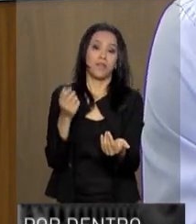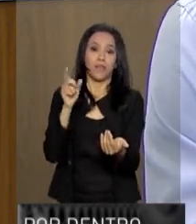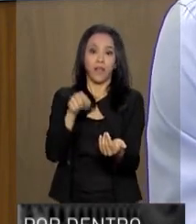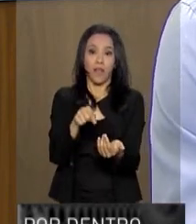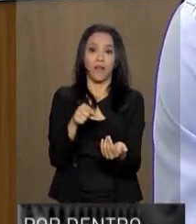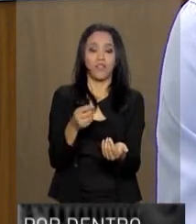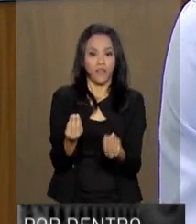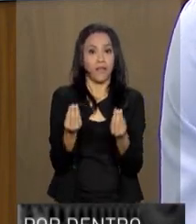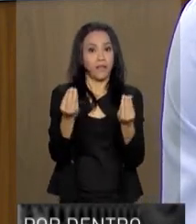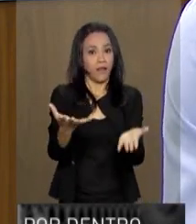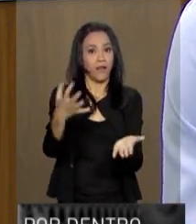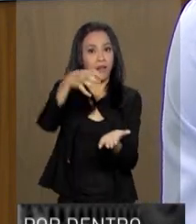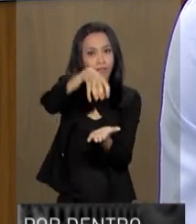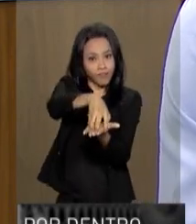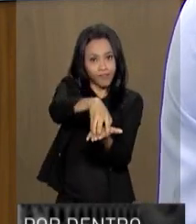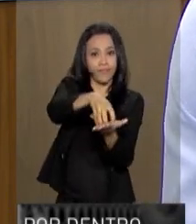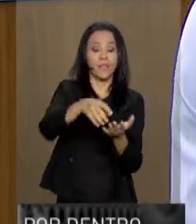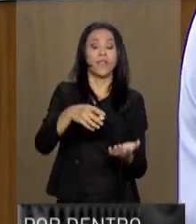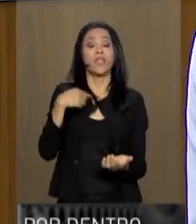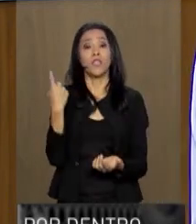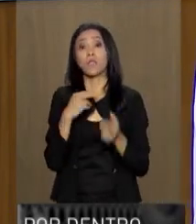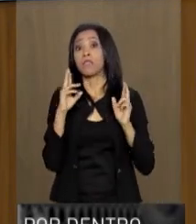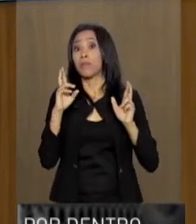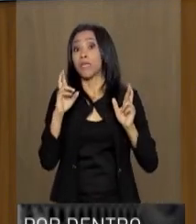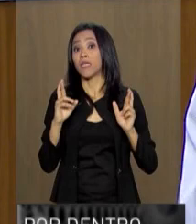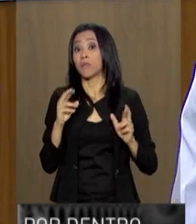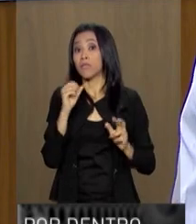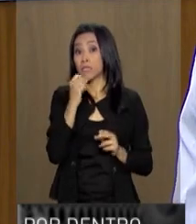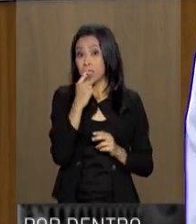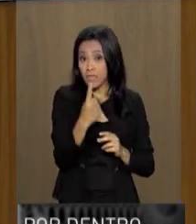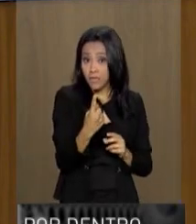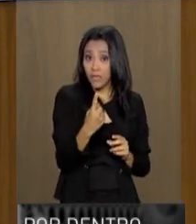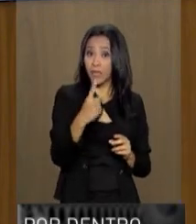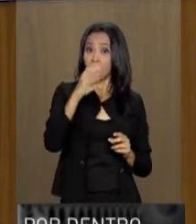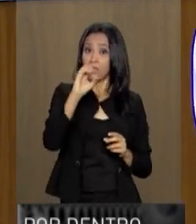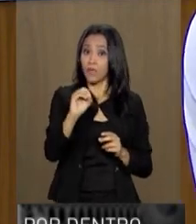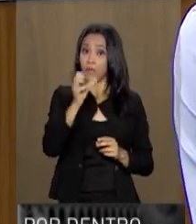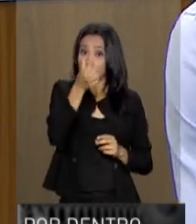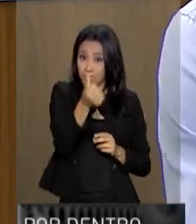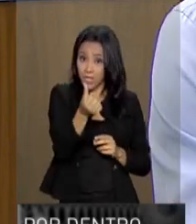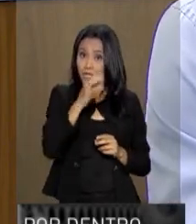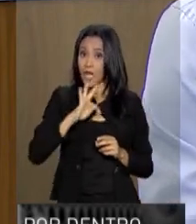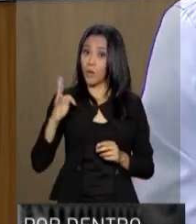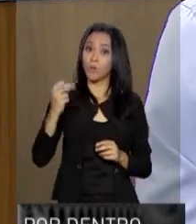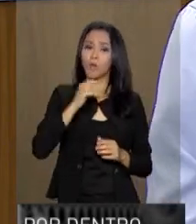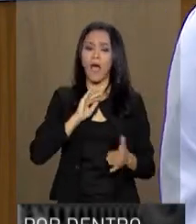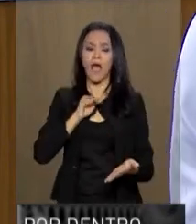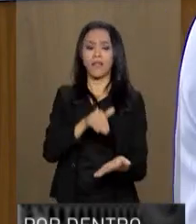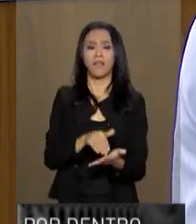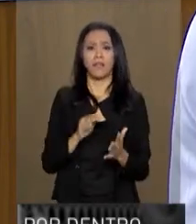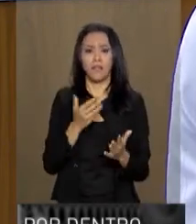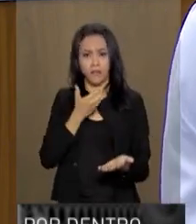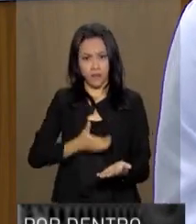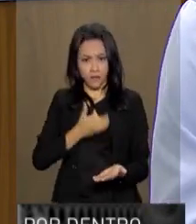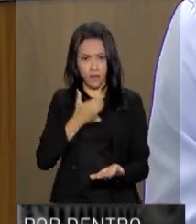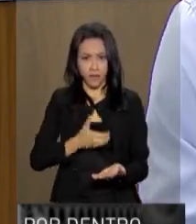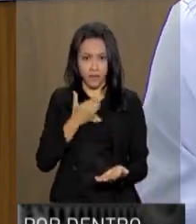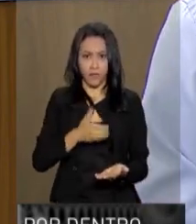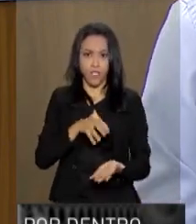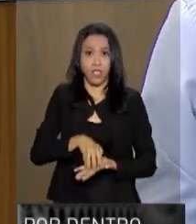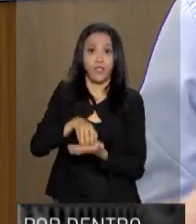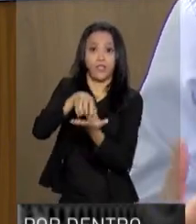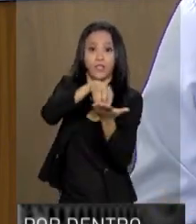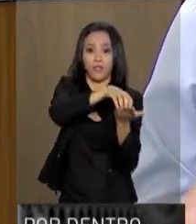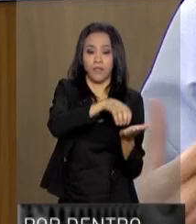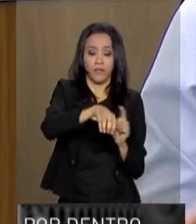nossa expectativa é entregar a 106 ao todo até o final deste ano é um conjunto de estratégias aí portanto